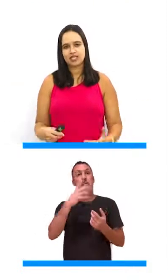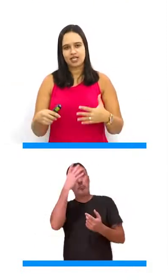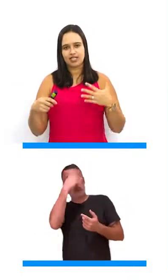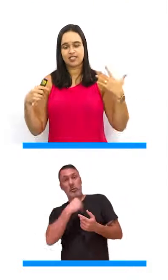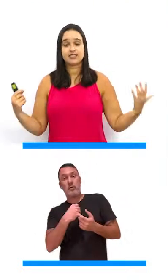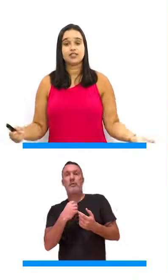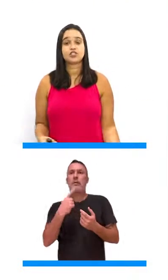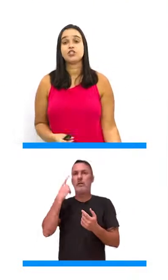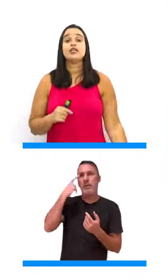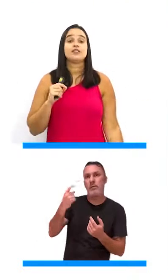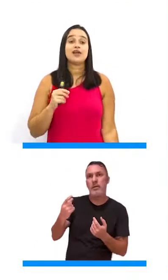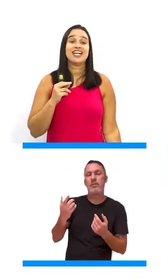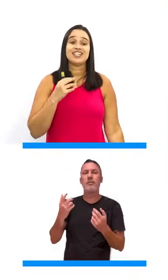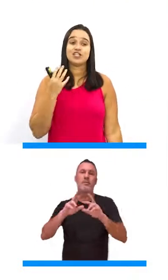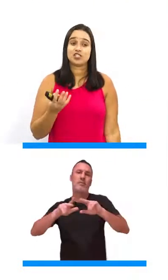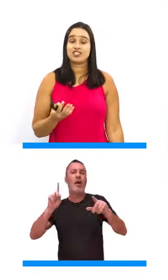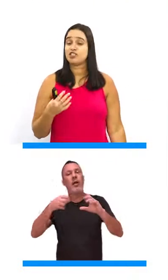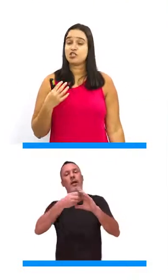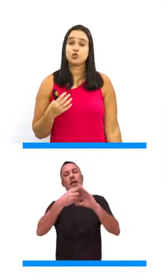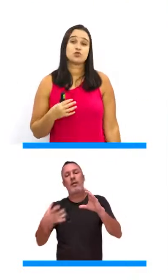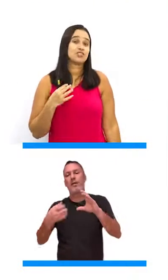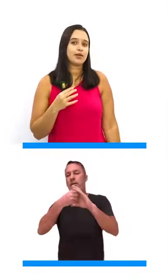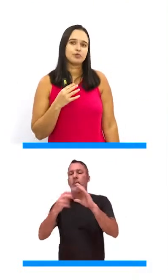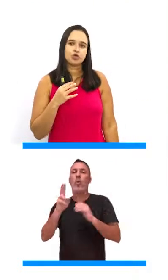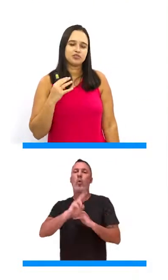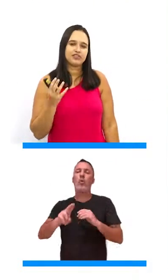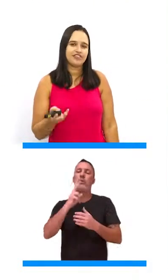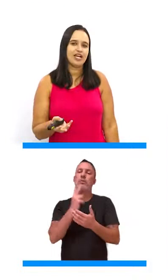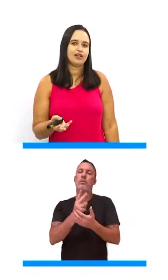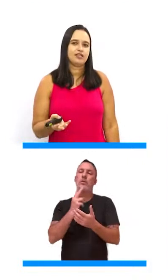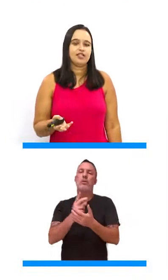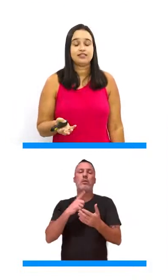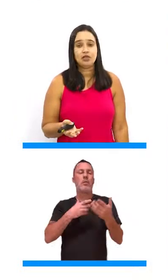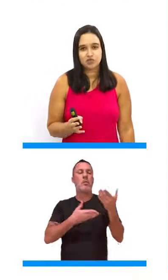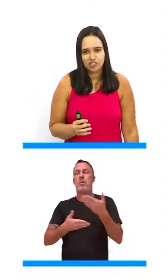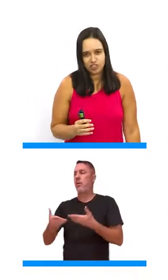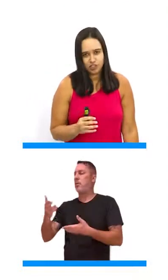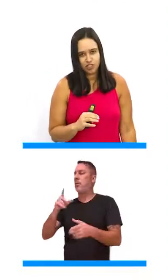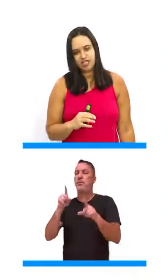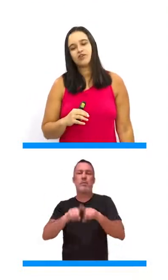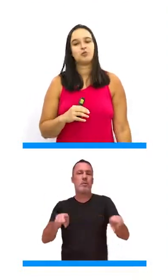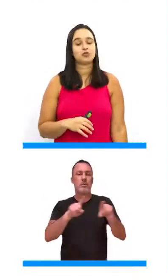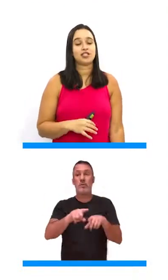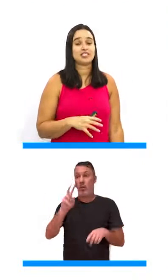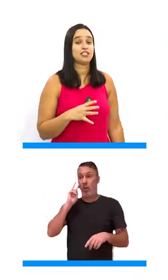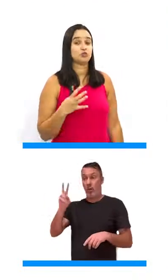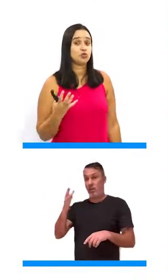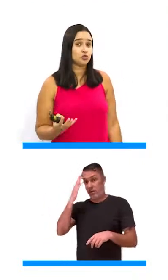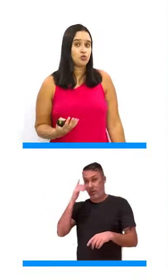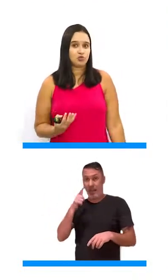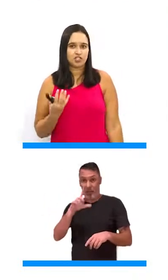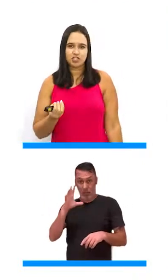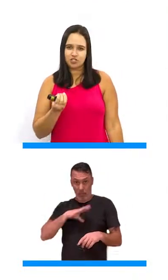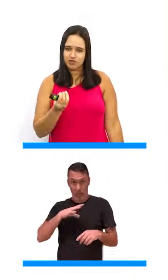bonita, se ela é interessante. São características que a gente usa o tempo todo na fala. Então, se a gente diz que a língua portuguesa está em